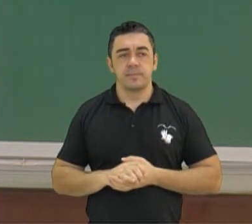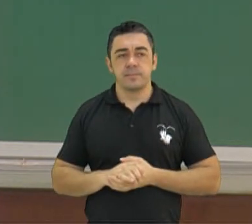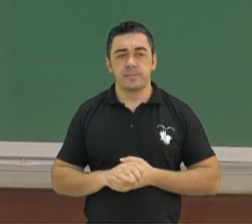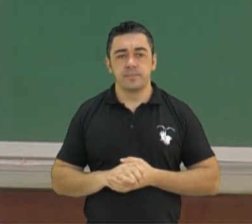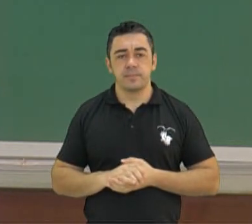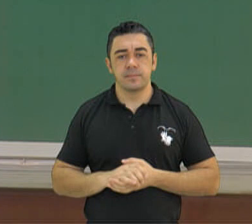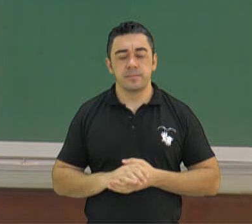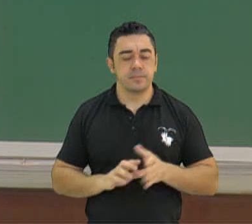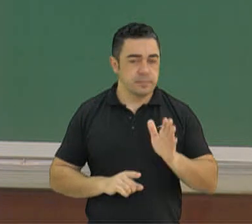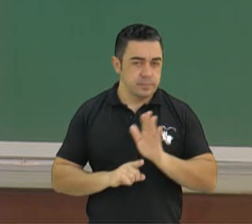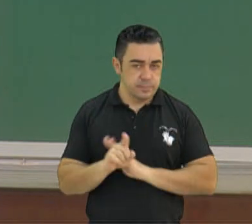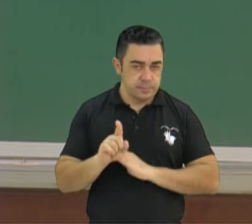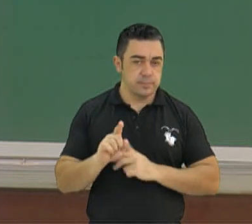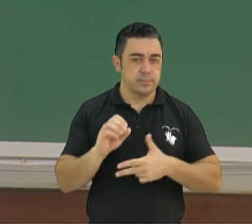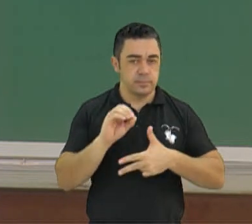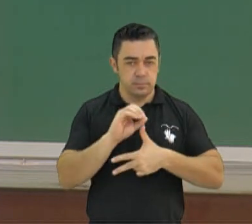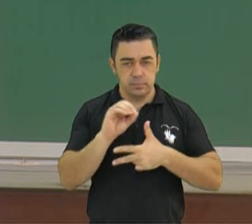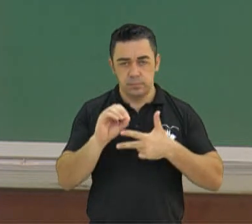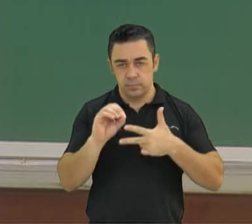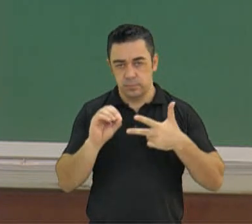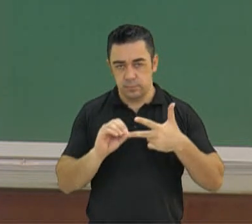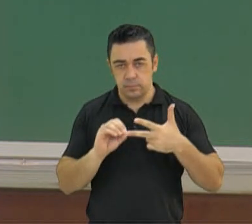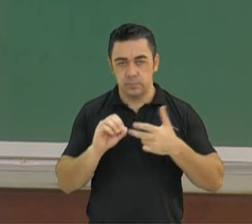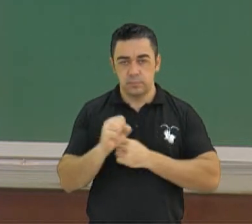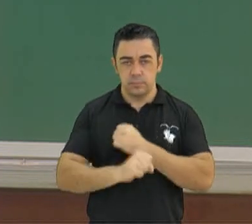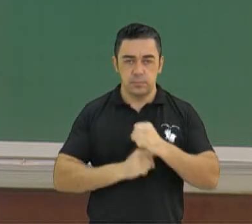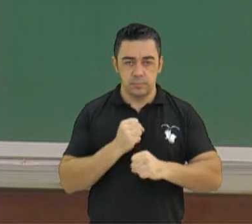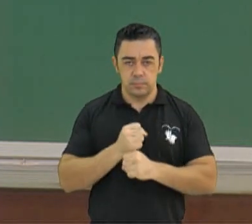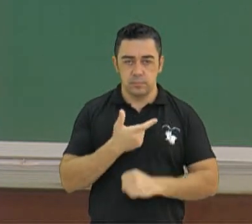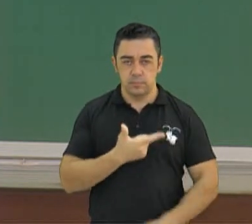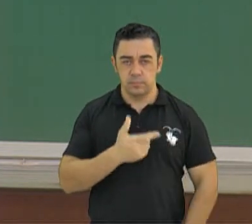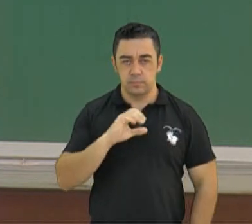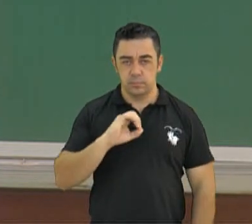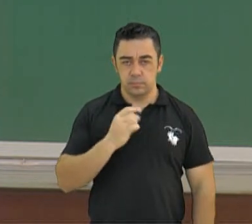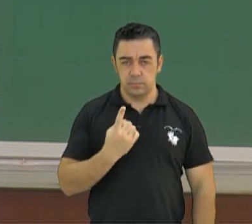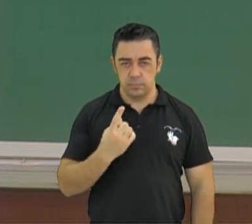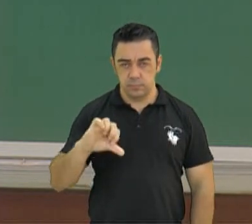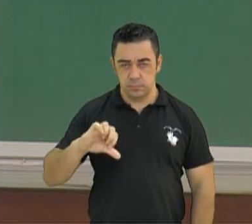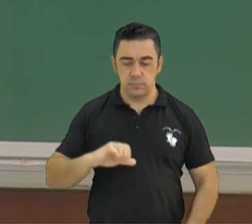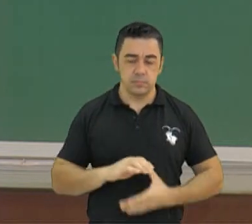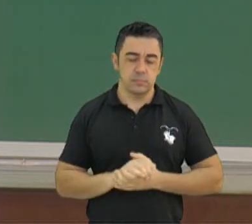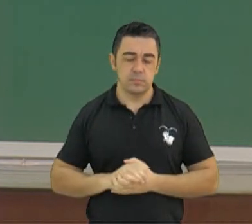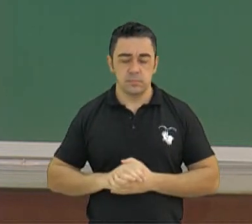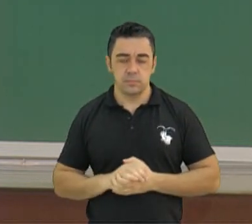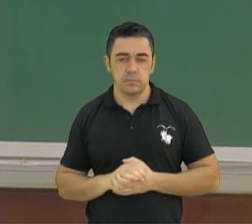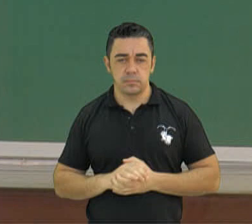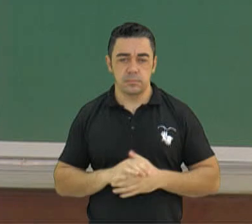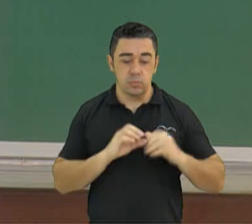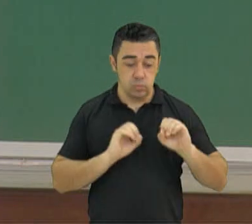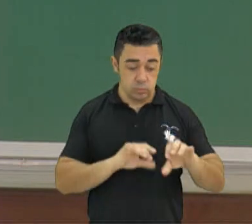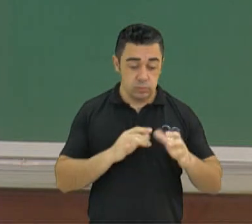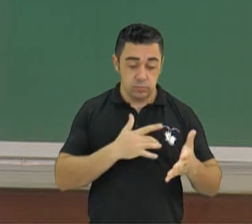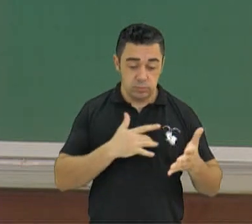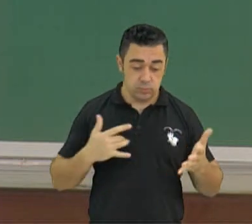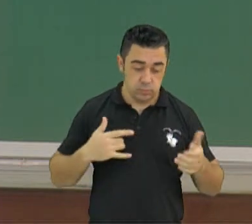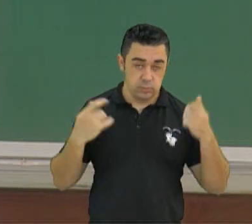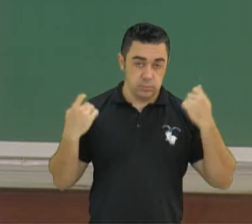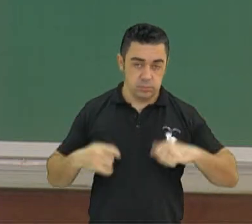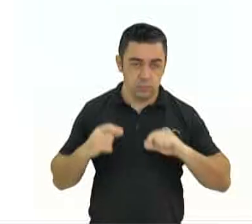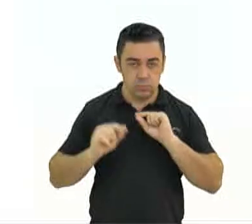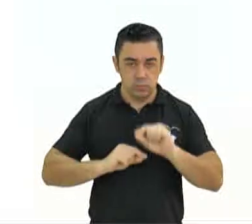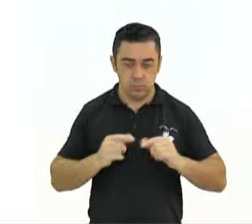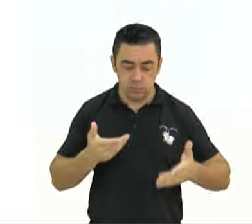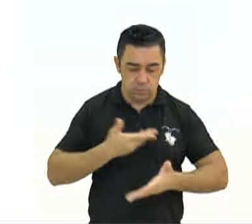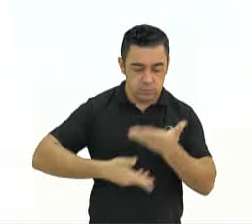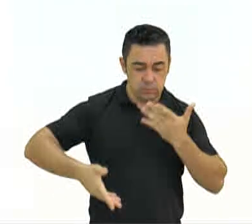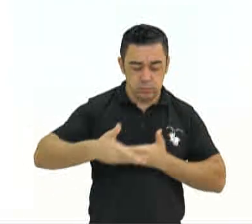Então chegamos aí a uma questão do Enem. Essa questão caiu em 2019. Me acompanhe. A educação para a saúde deverá ser alcançada mediante